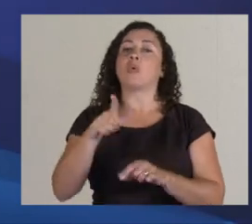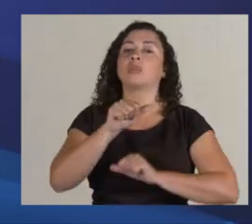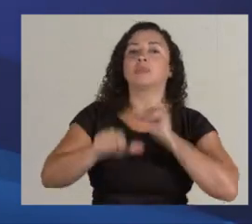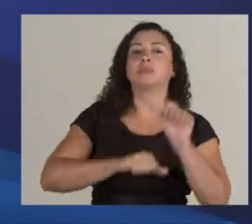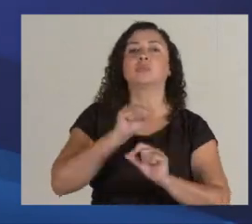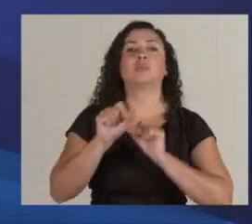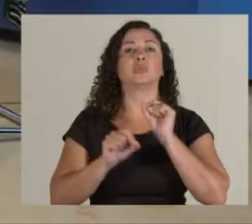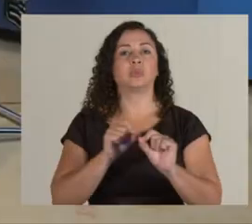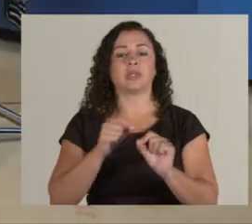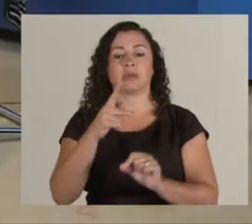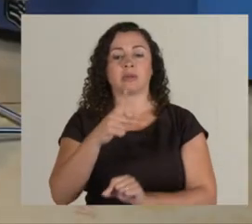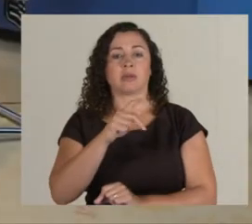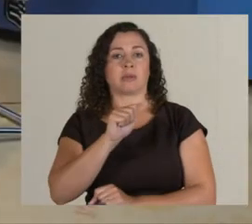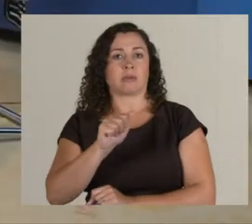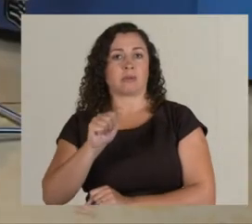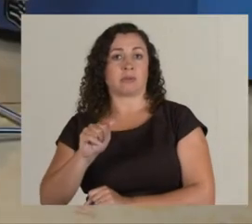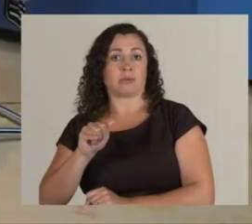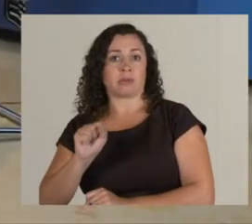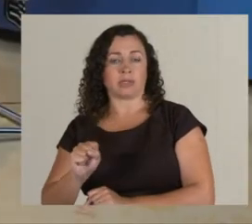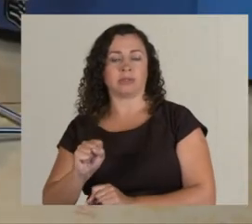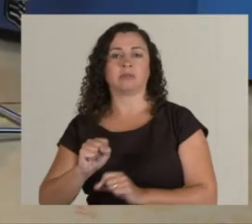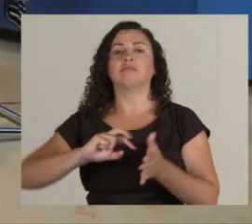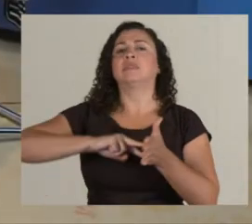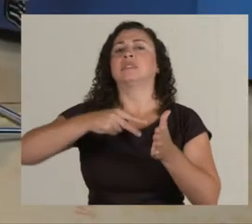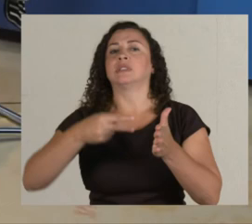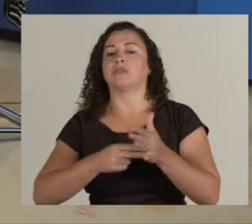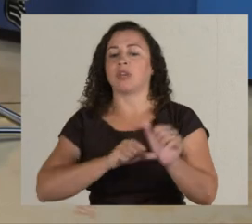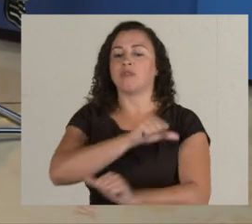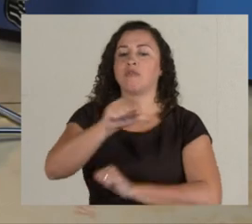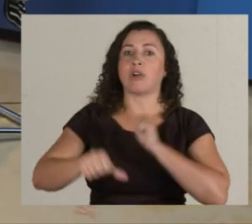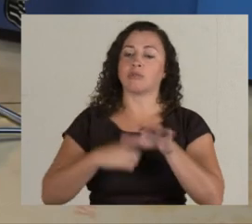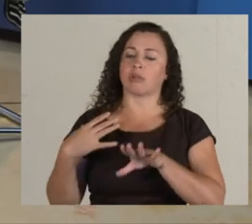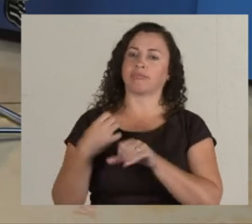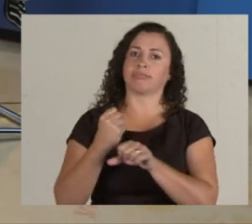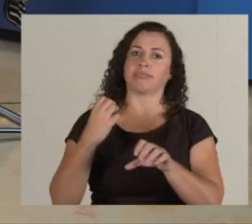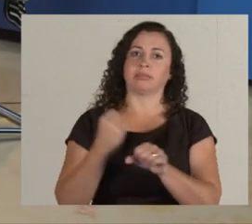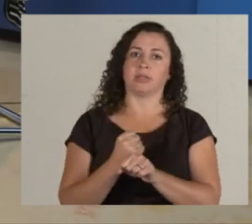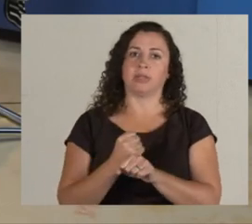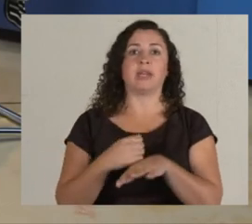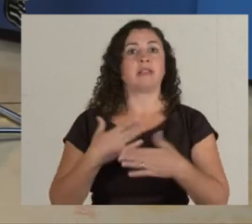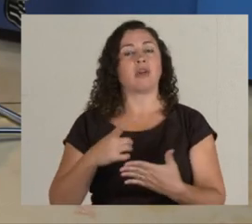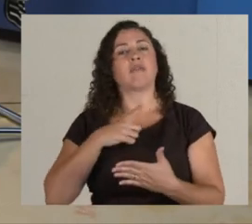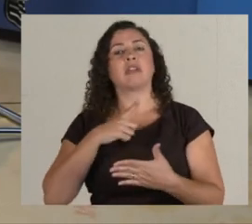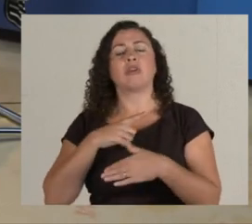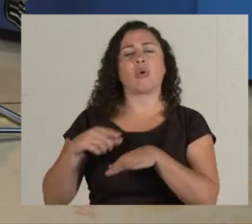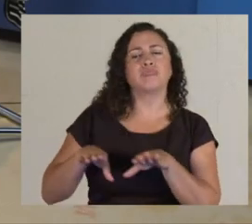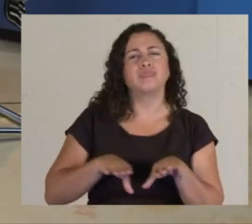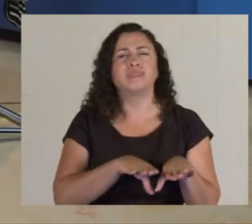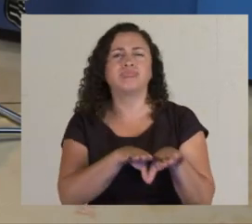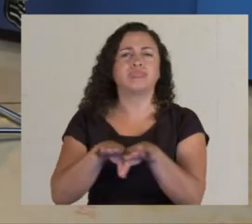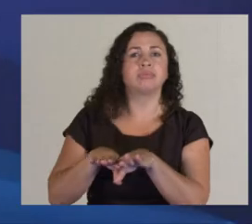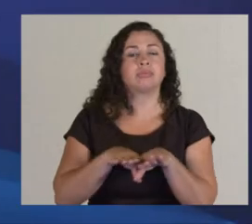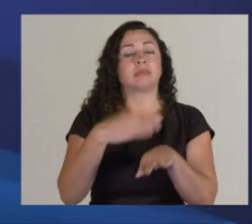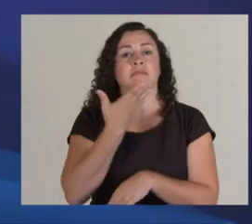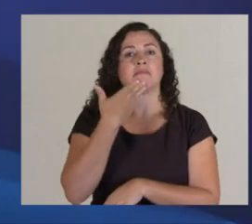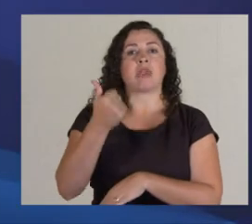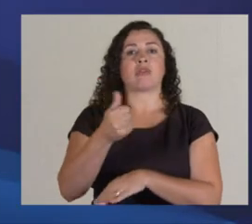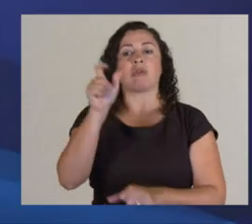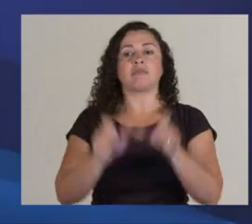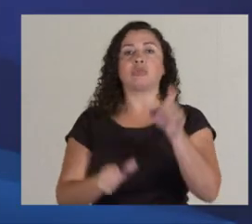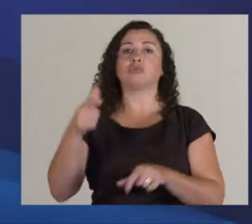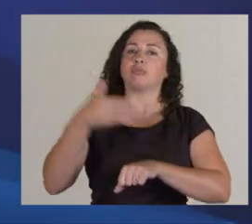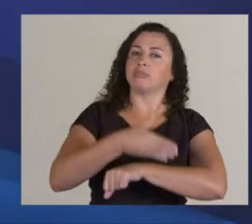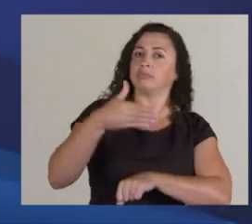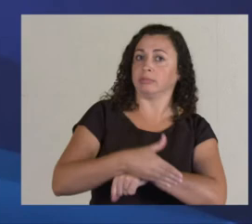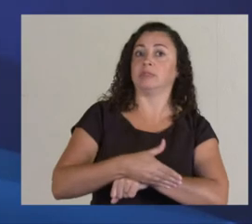PAAS. Nós teremos uma reformulação no nosso sistema de notas, fazendo com que a disputa fique um pouco mais equilibrada em relação, a